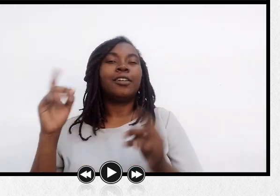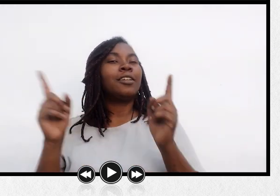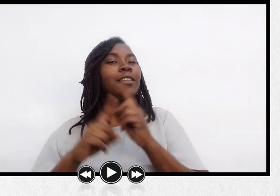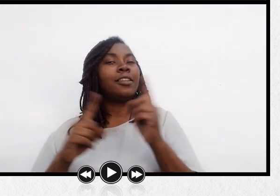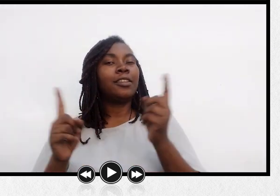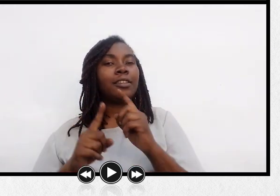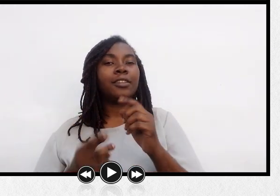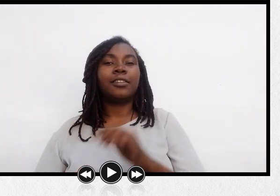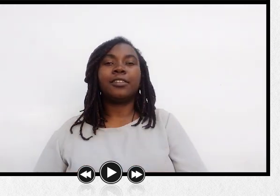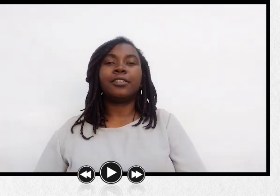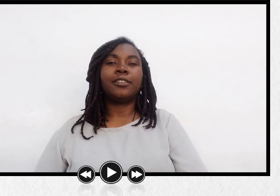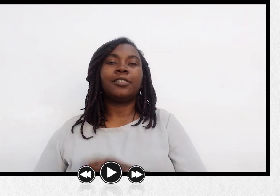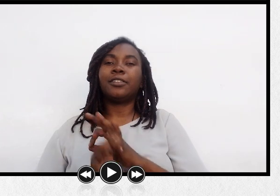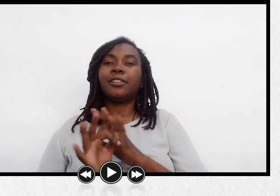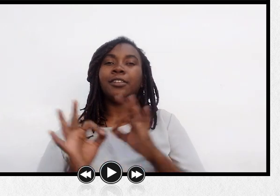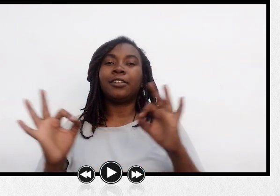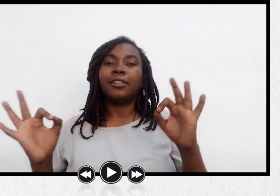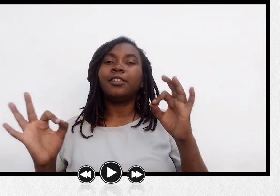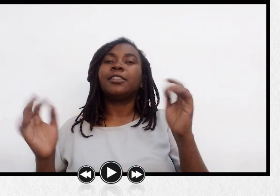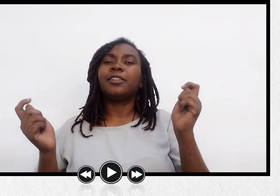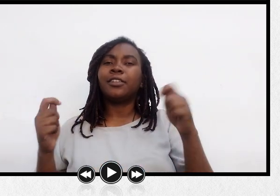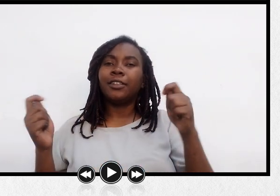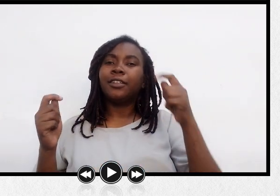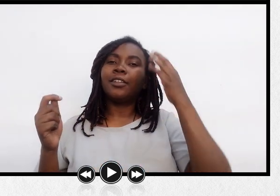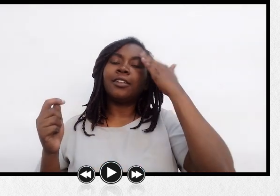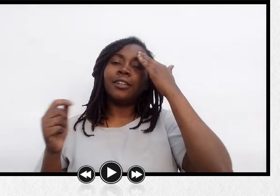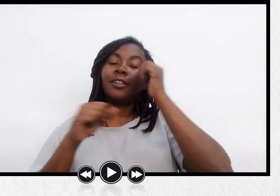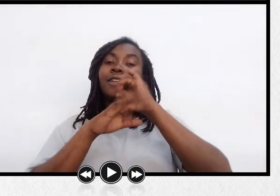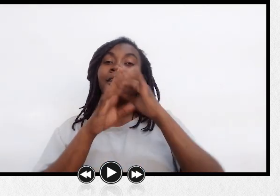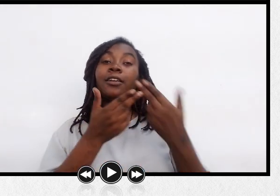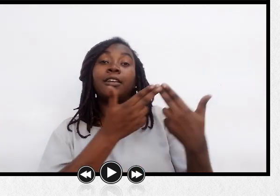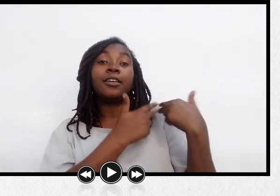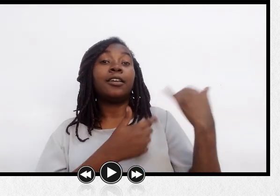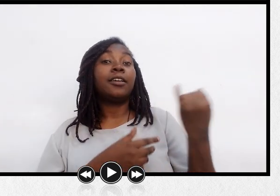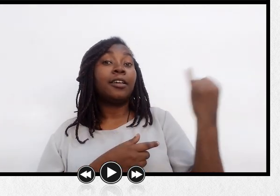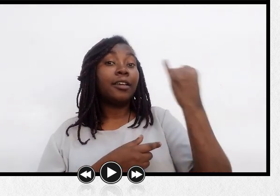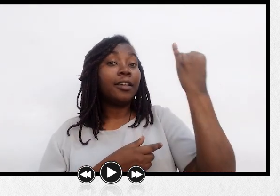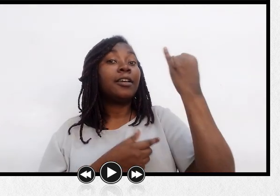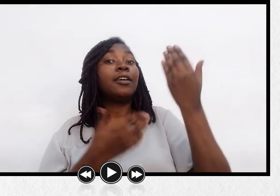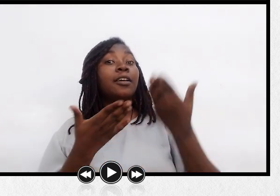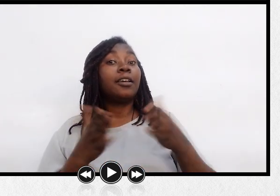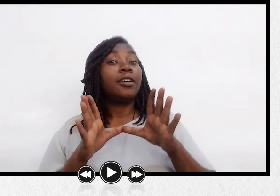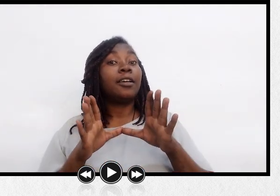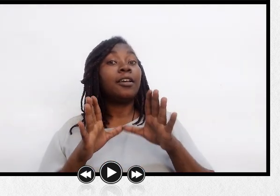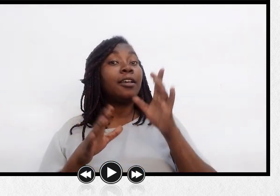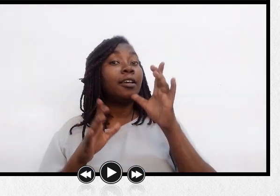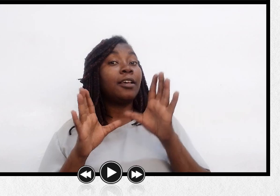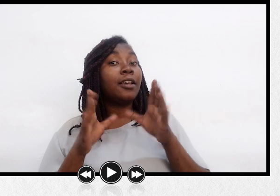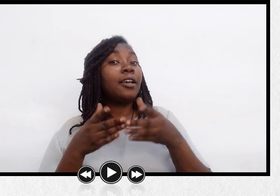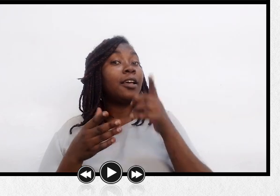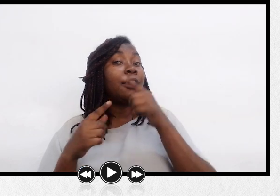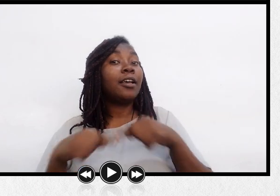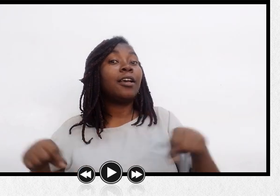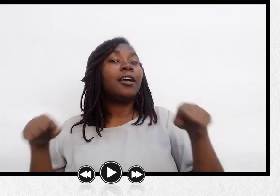tá super interessante. Eu acho que deu para entender aqui o papel fundamental dos comitês de bacia. E aí, uma